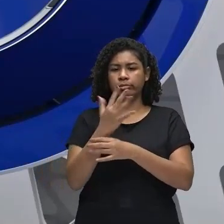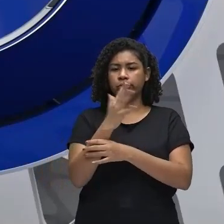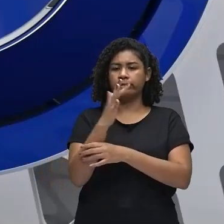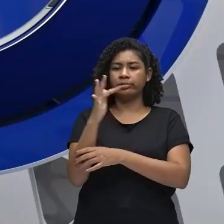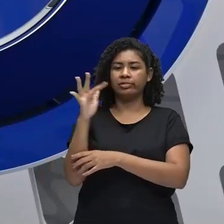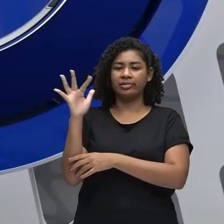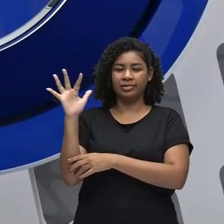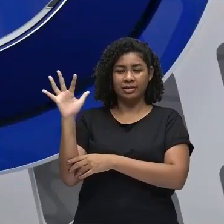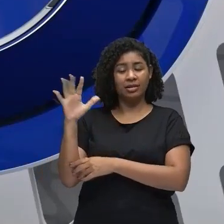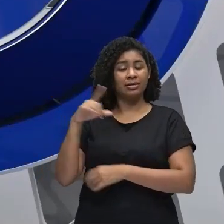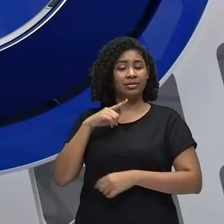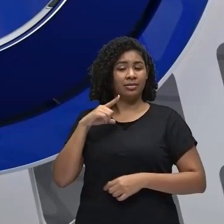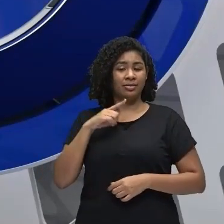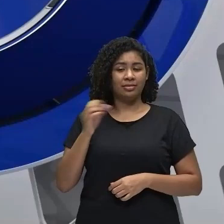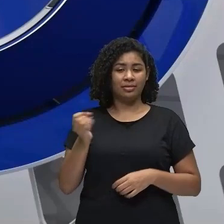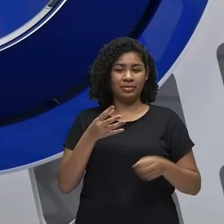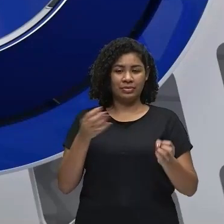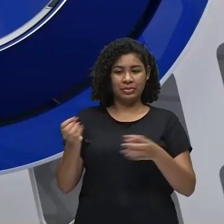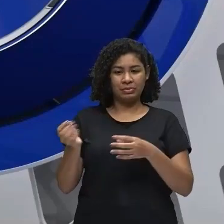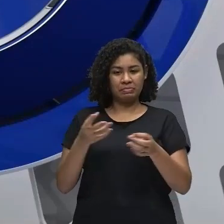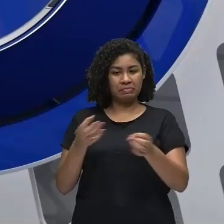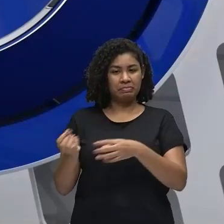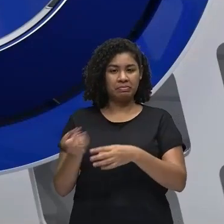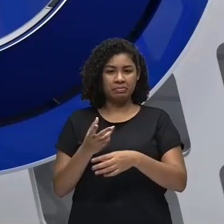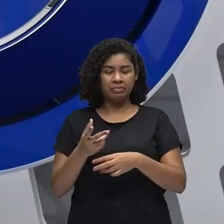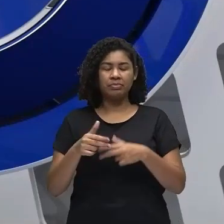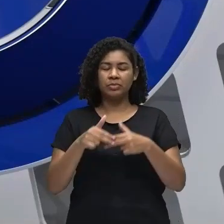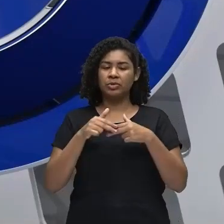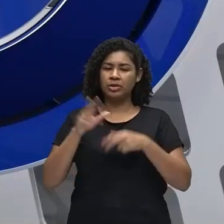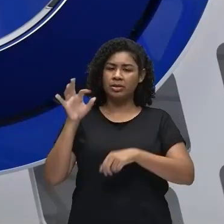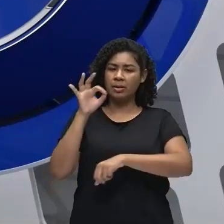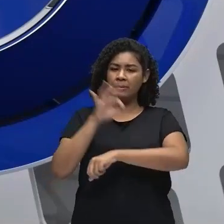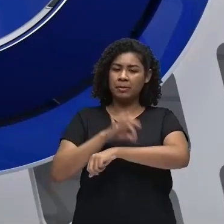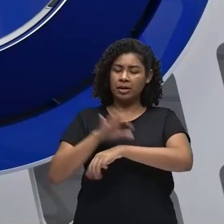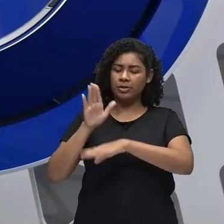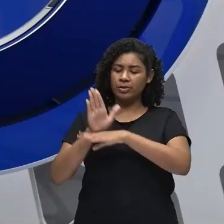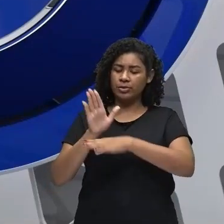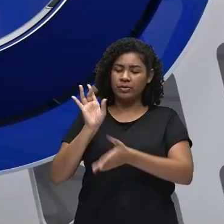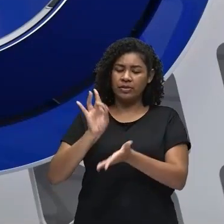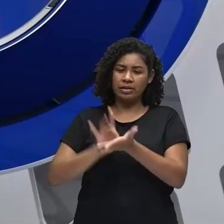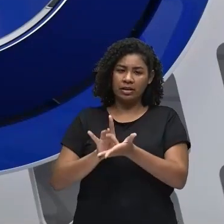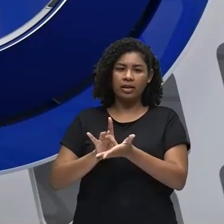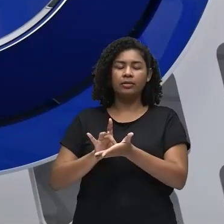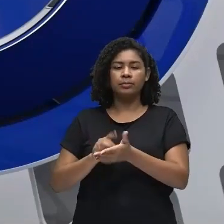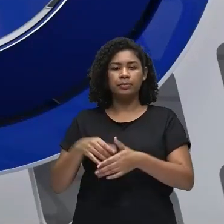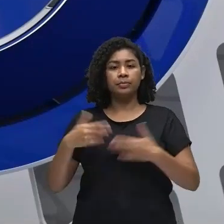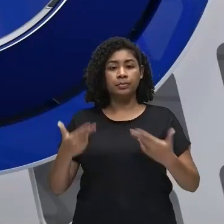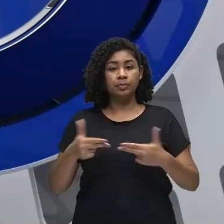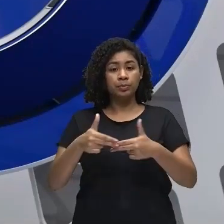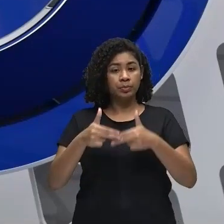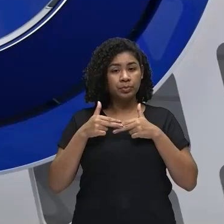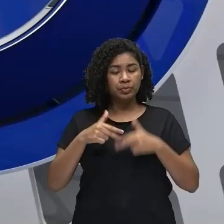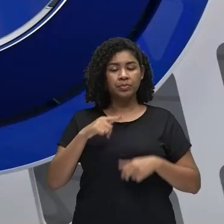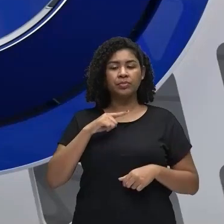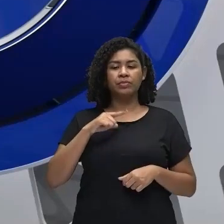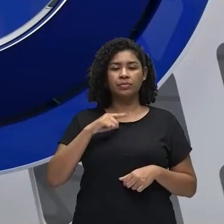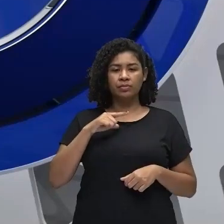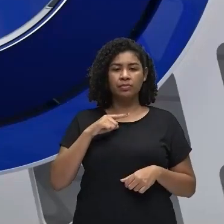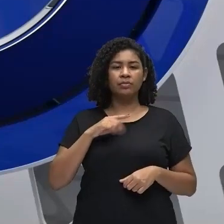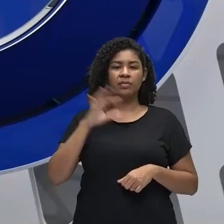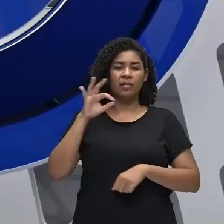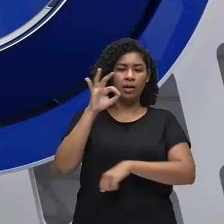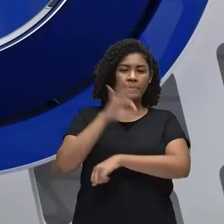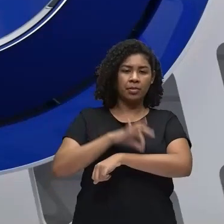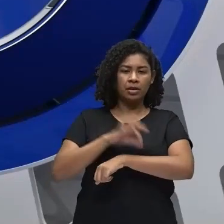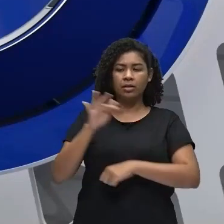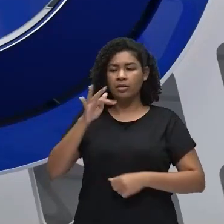outras, na fecundação das plantas. Então, essa relação aí da abelha com as flores também é uma relação de